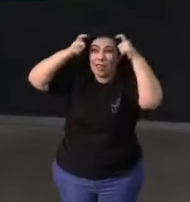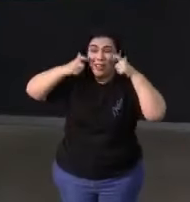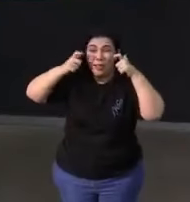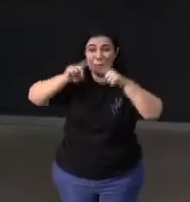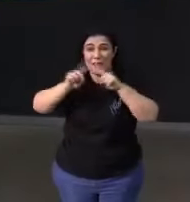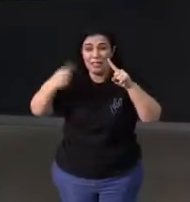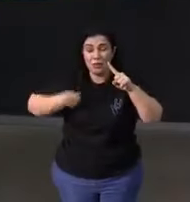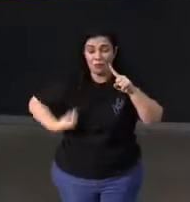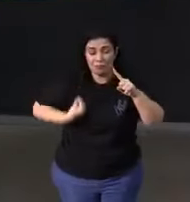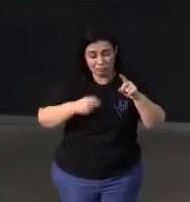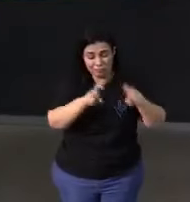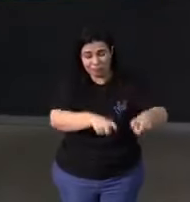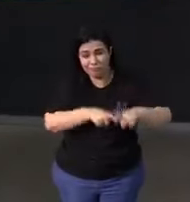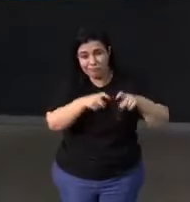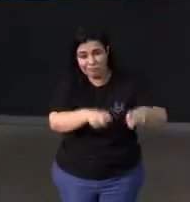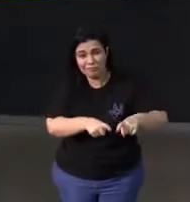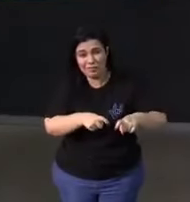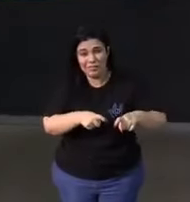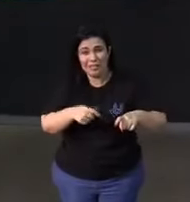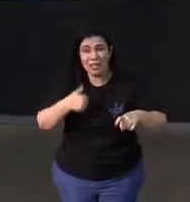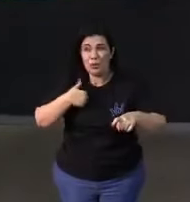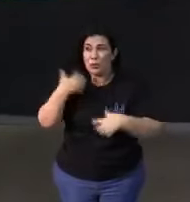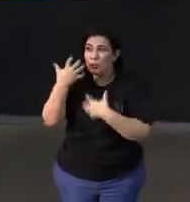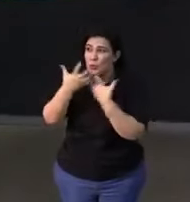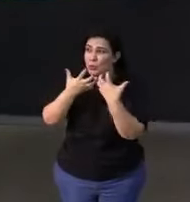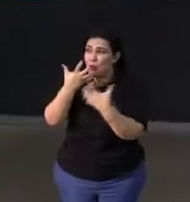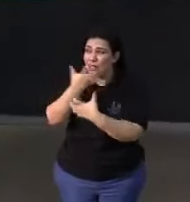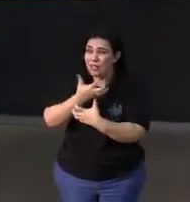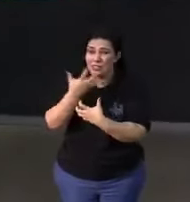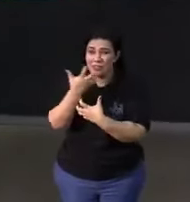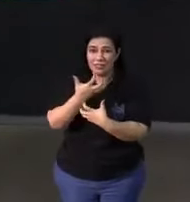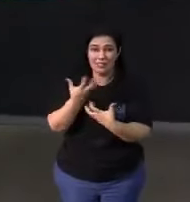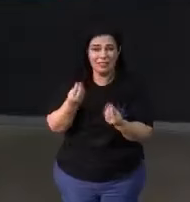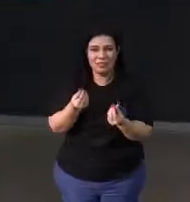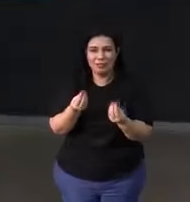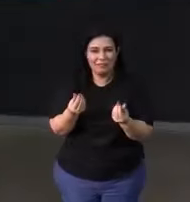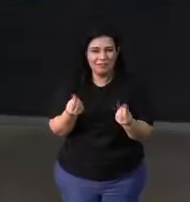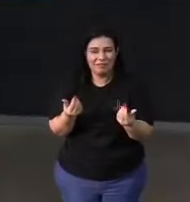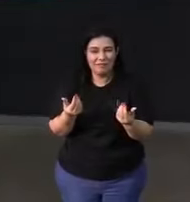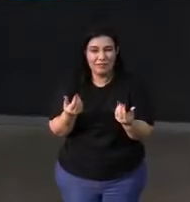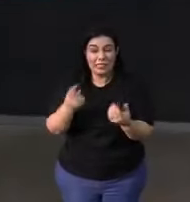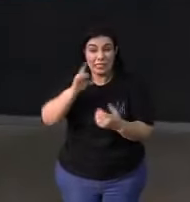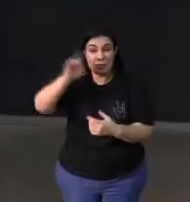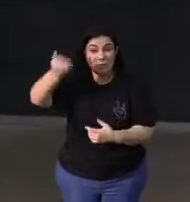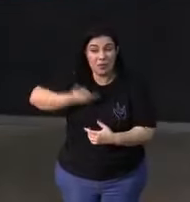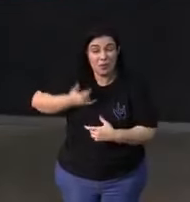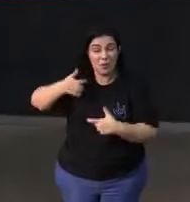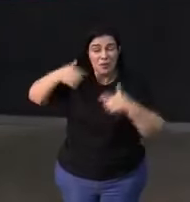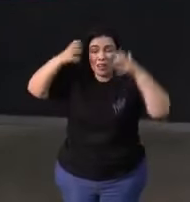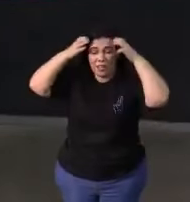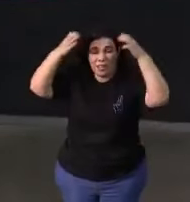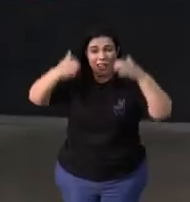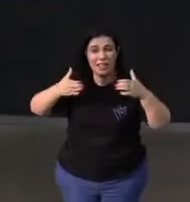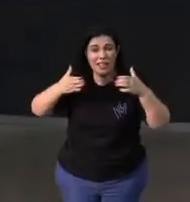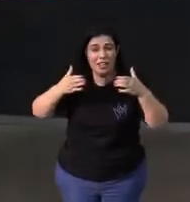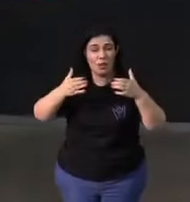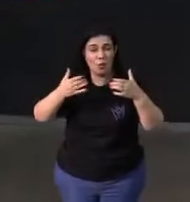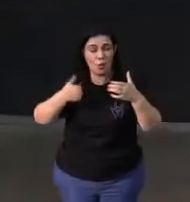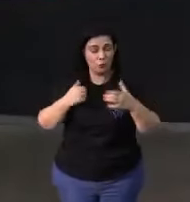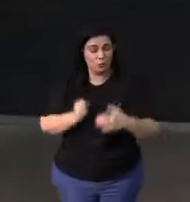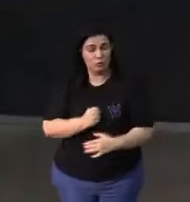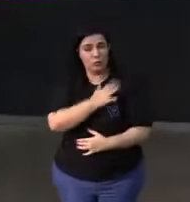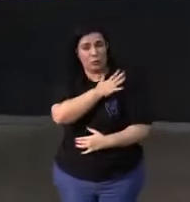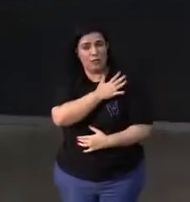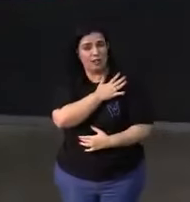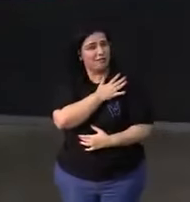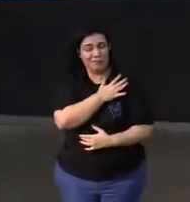pasto. Deus me chamou para ser rei, eu estou cantando para tirar o demônio de Saul. Deus me chamou para ser rei, eu estou aqui como